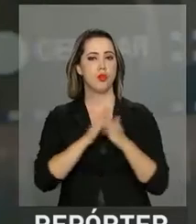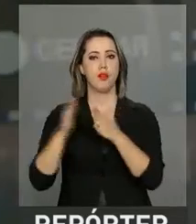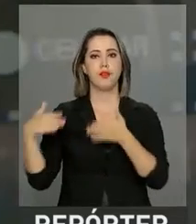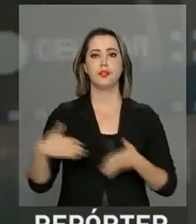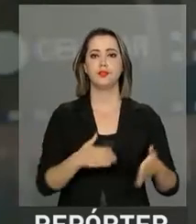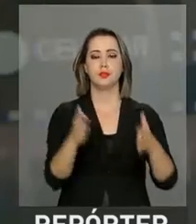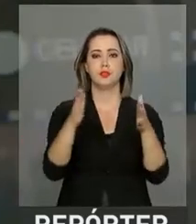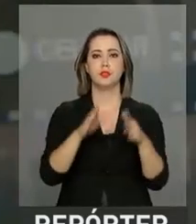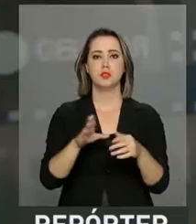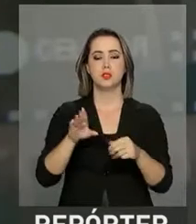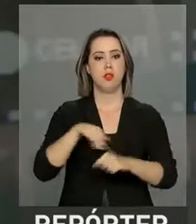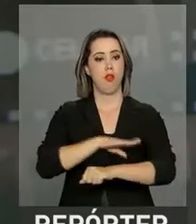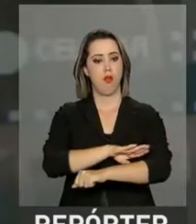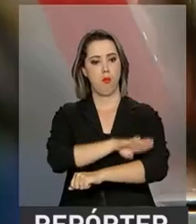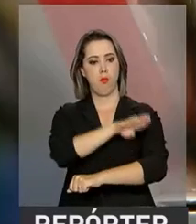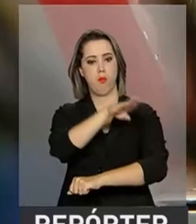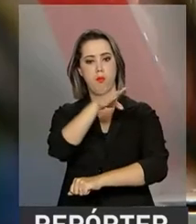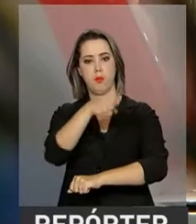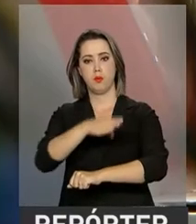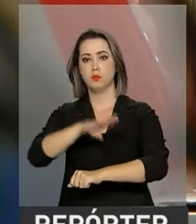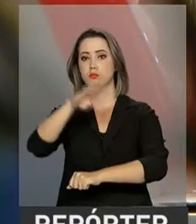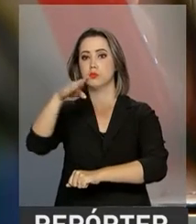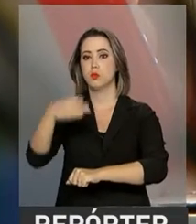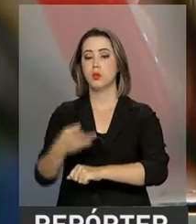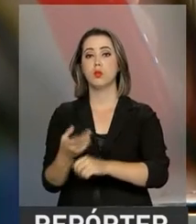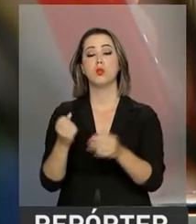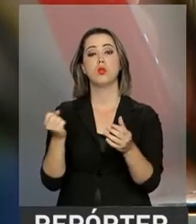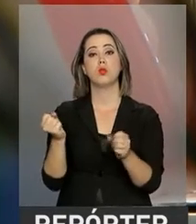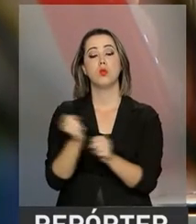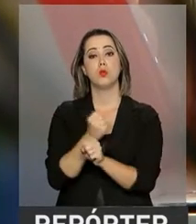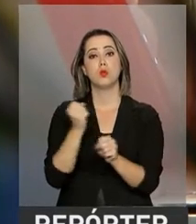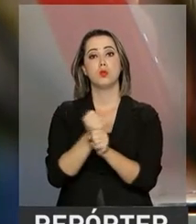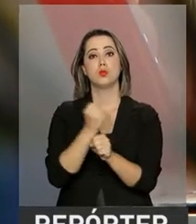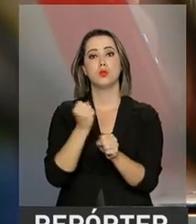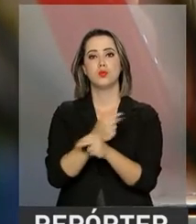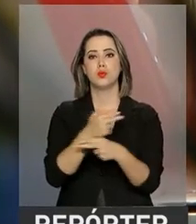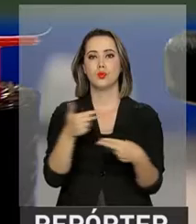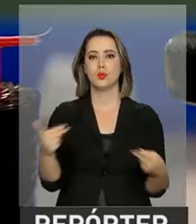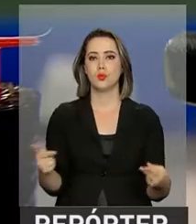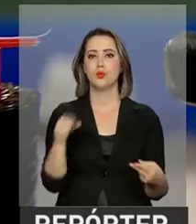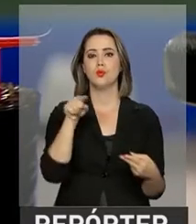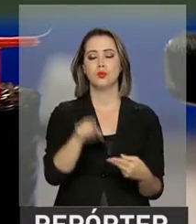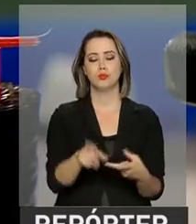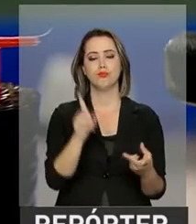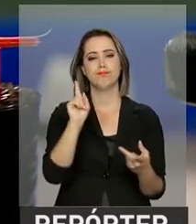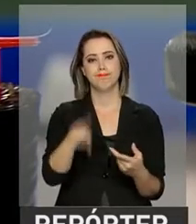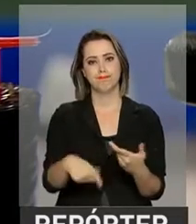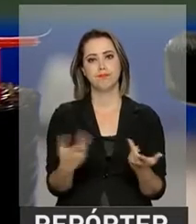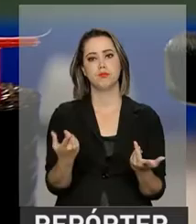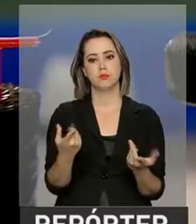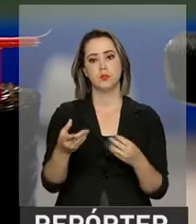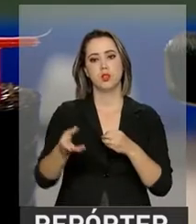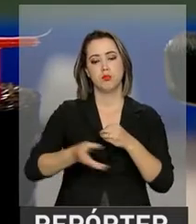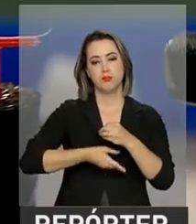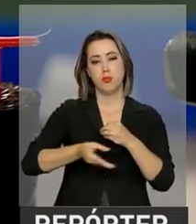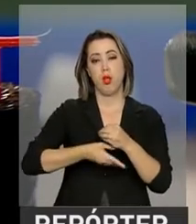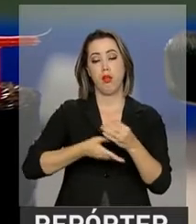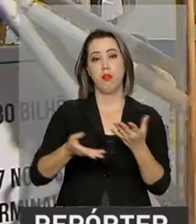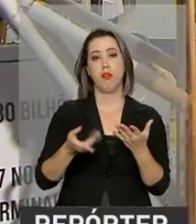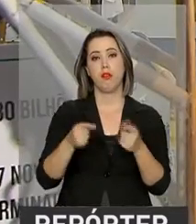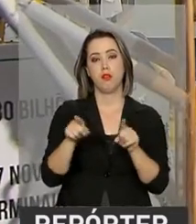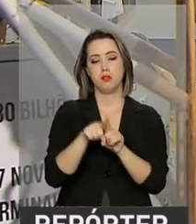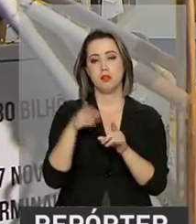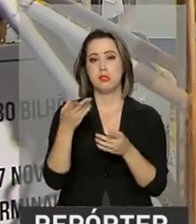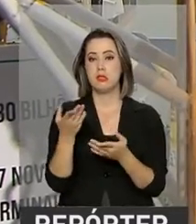estradas, pontes e hospitais construídos com produtos contrabandeados, simulando o que o Brasil teria a